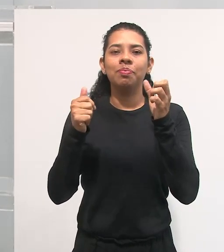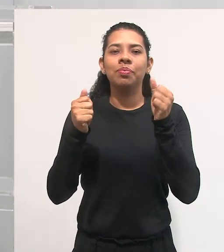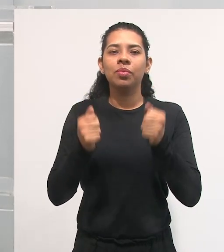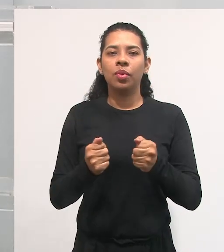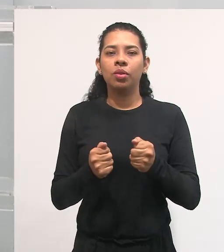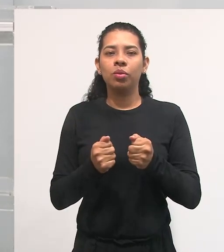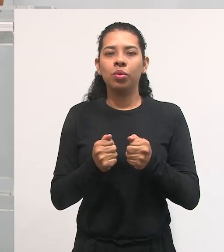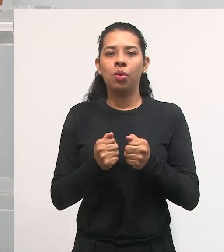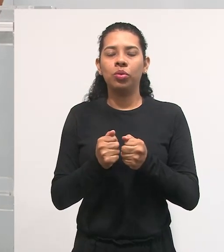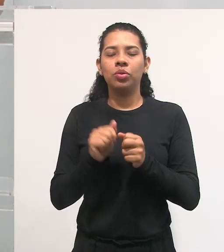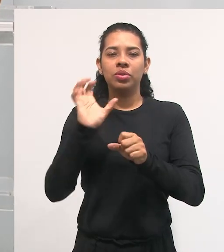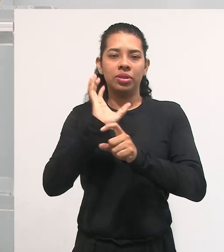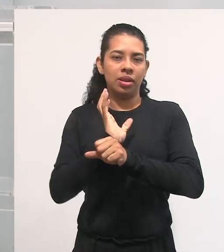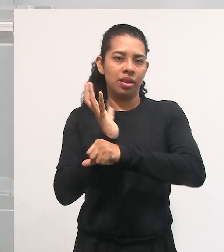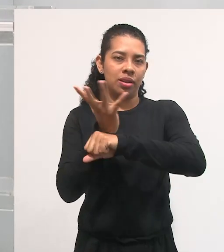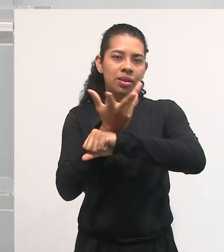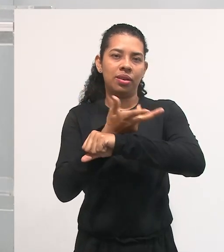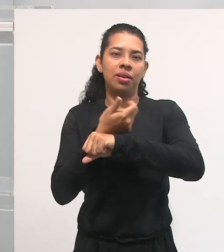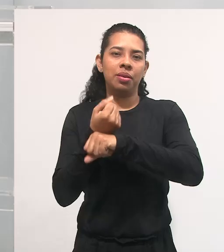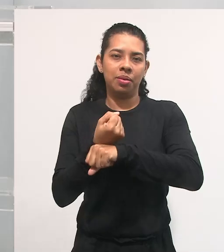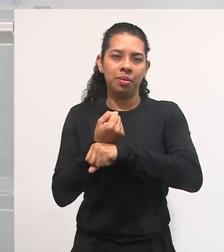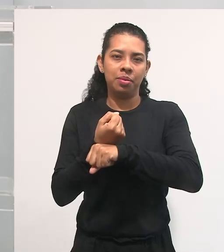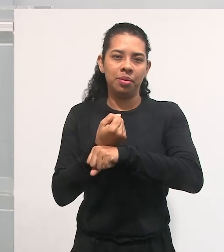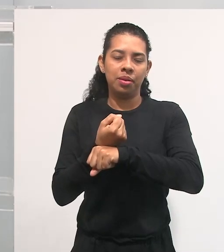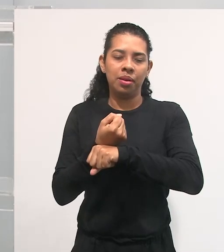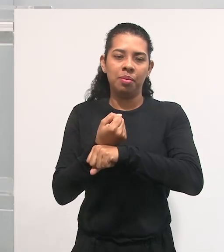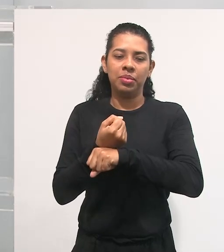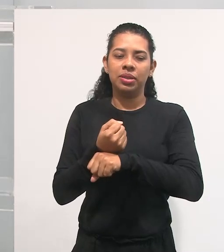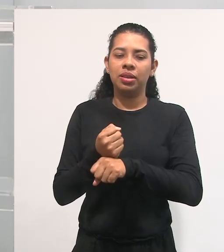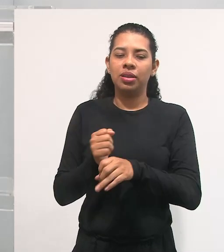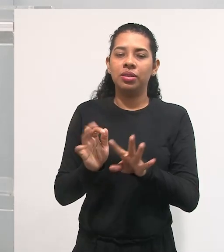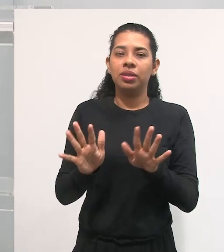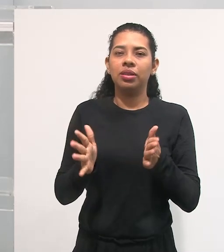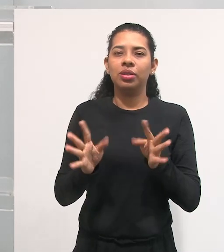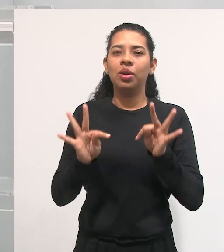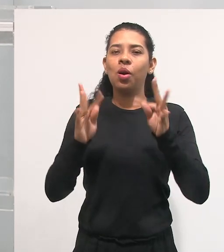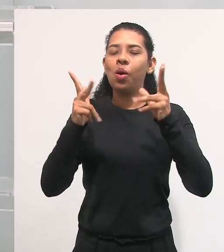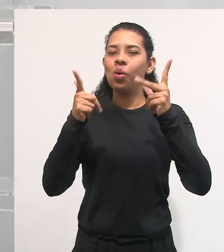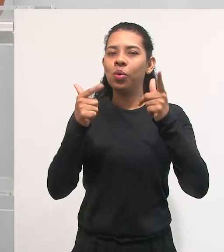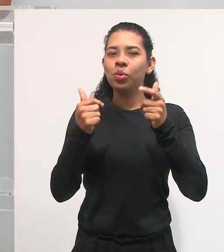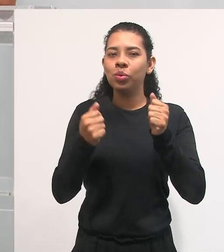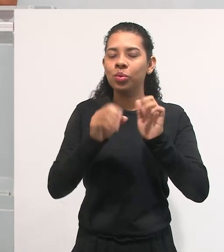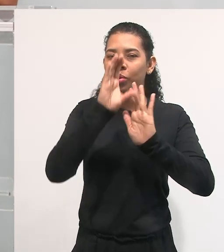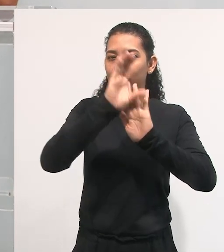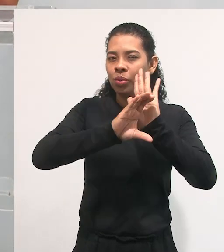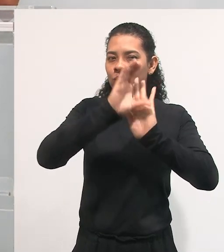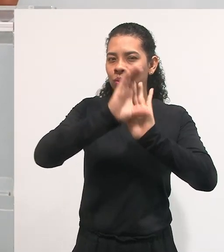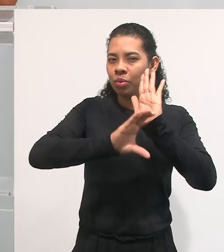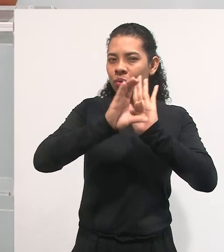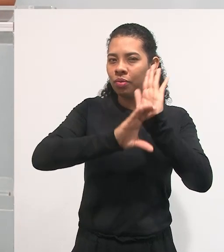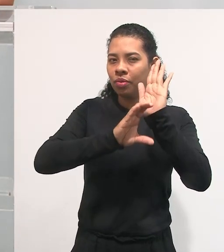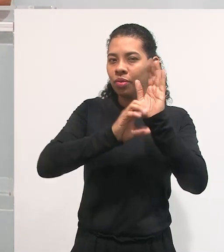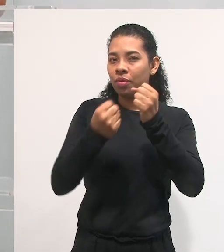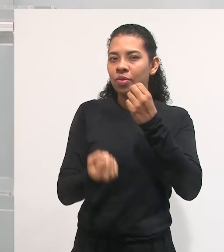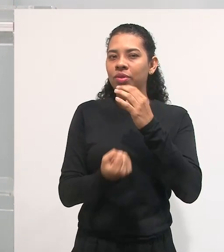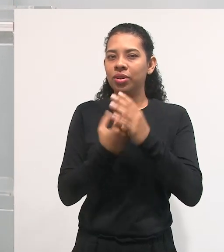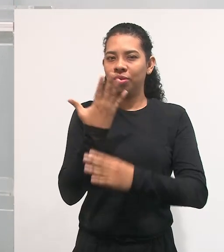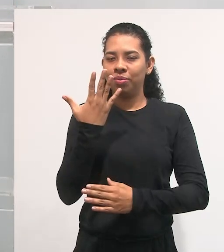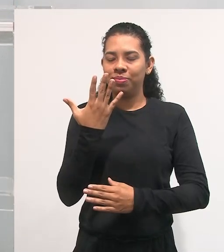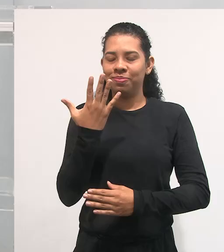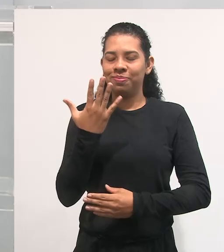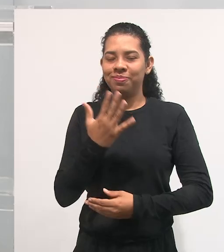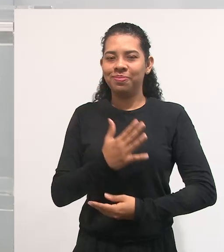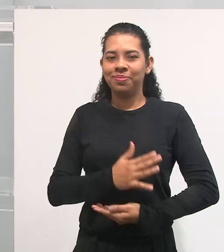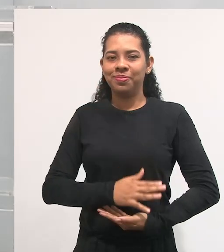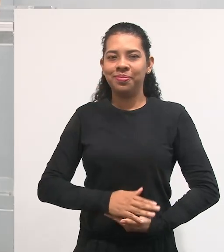voltado para elementos como as competências e as habilidades então a as as concepções iniciais de